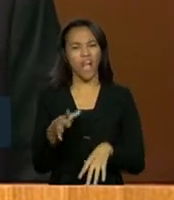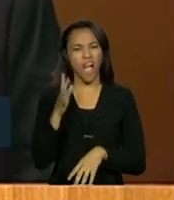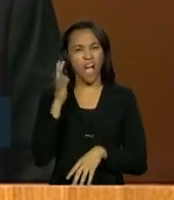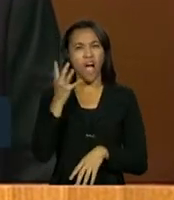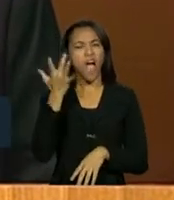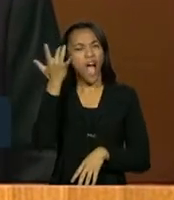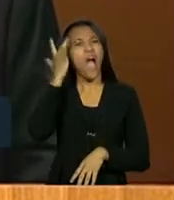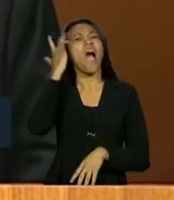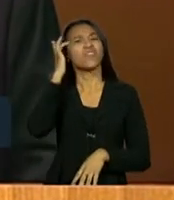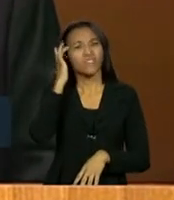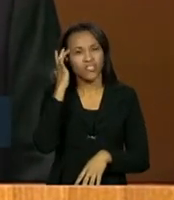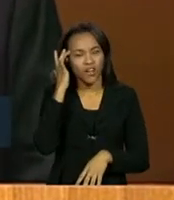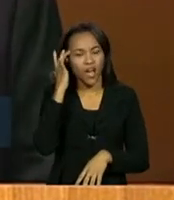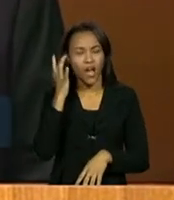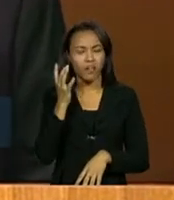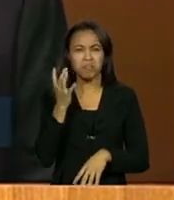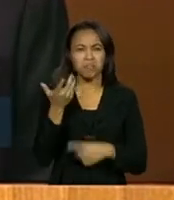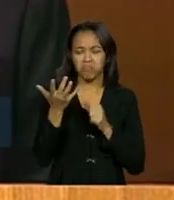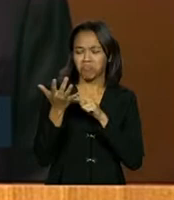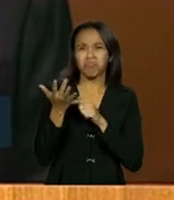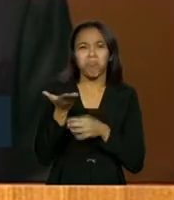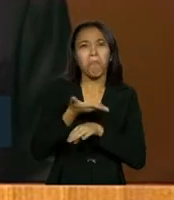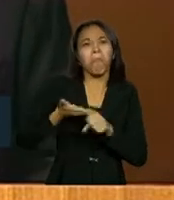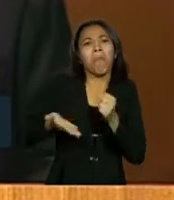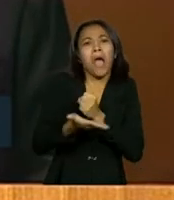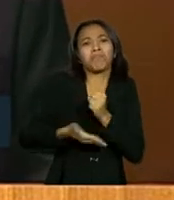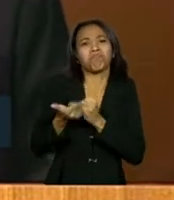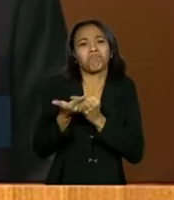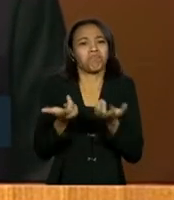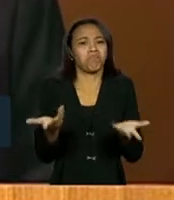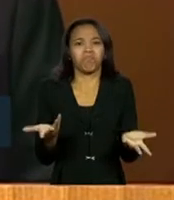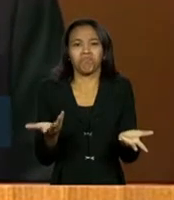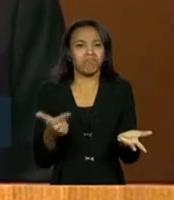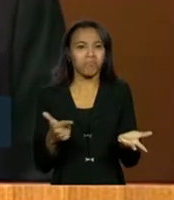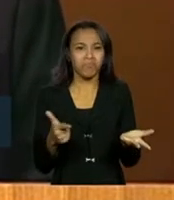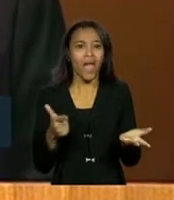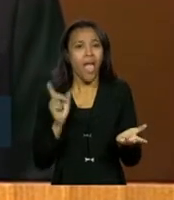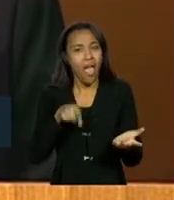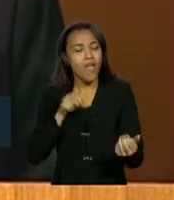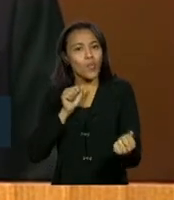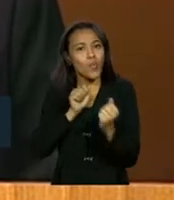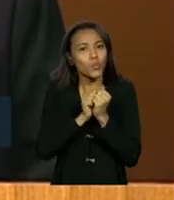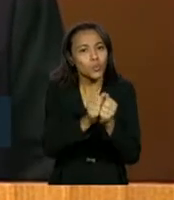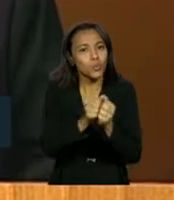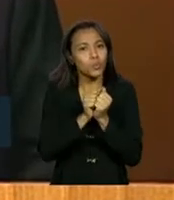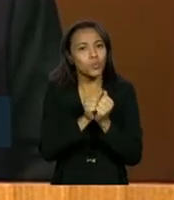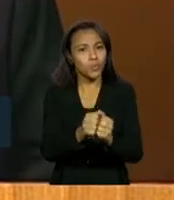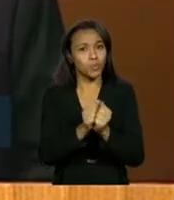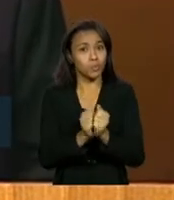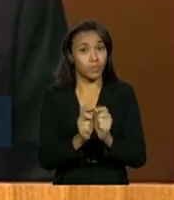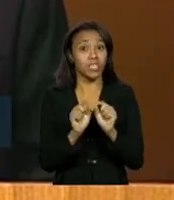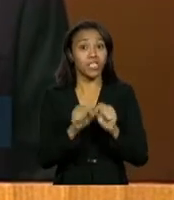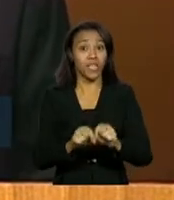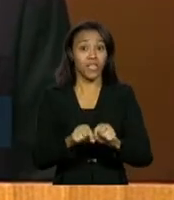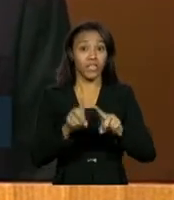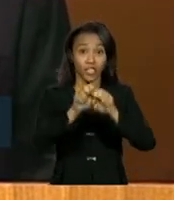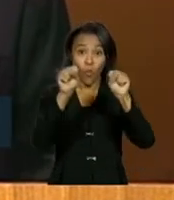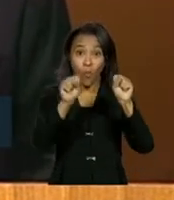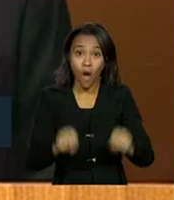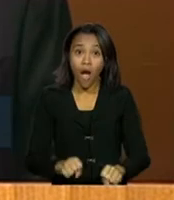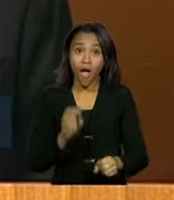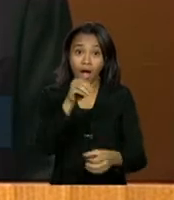achismo não tem sido, ao longo desses anos, o companheiro deste quadro de